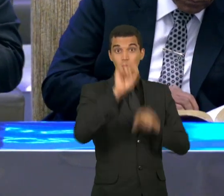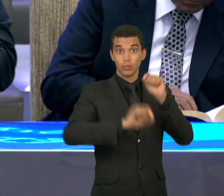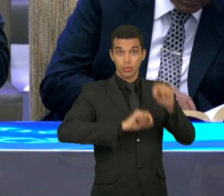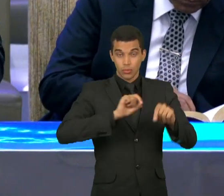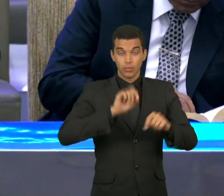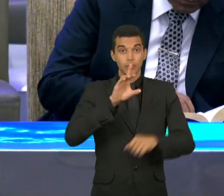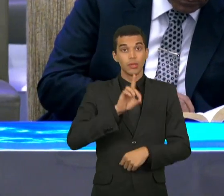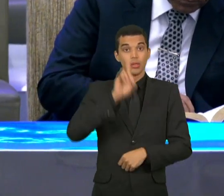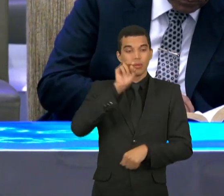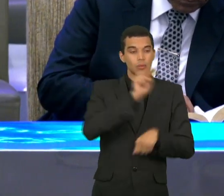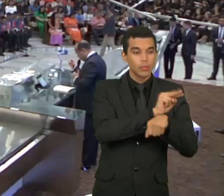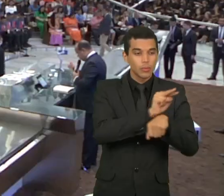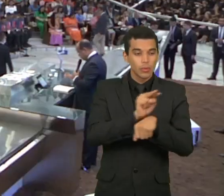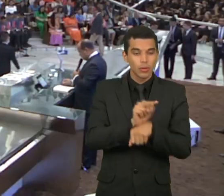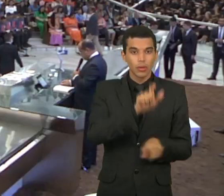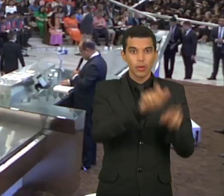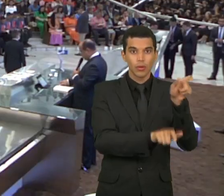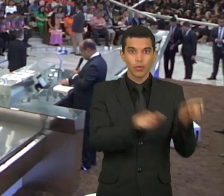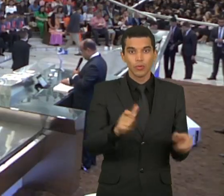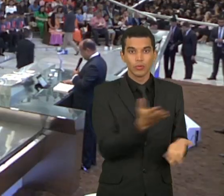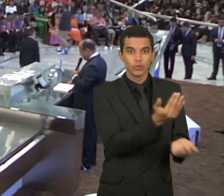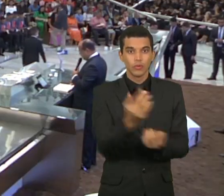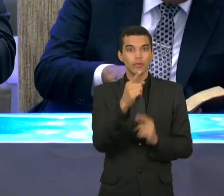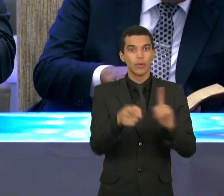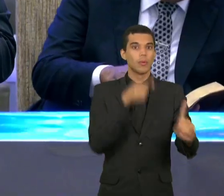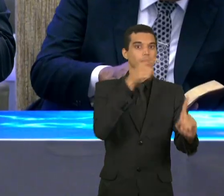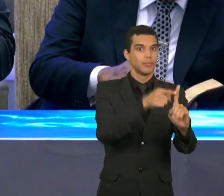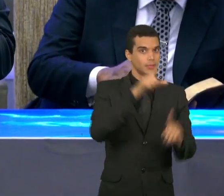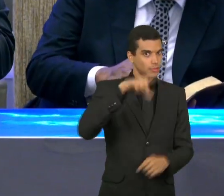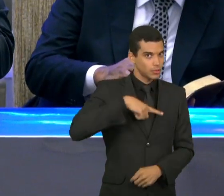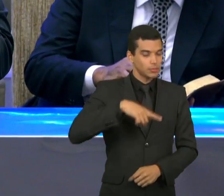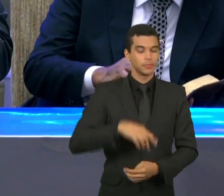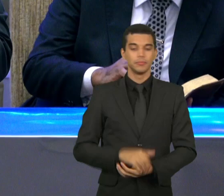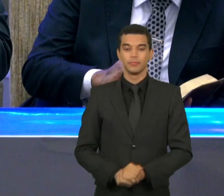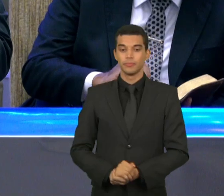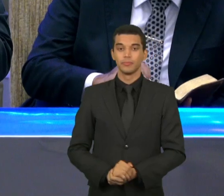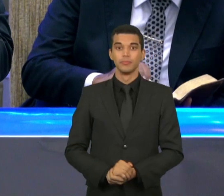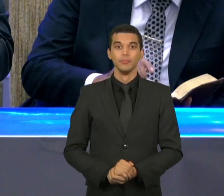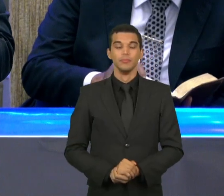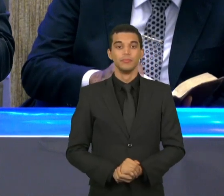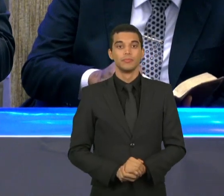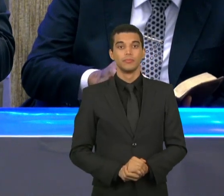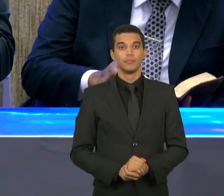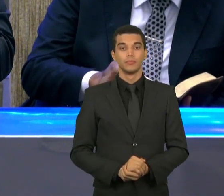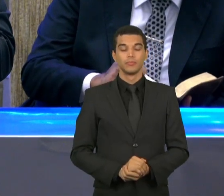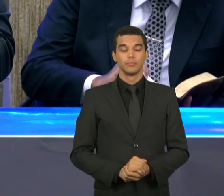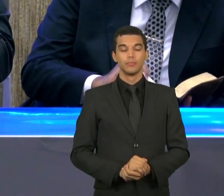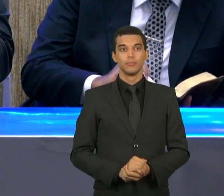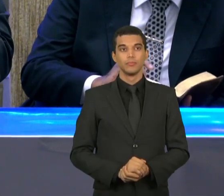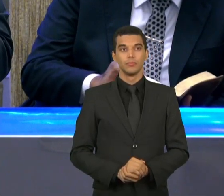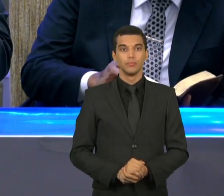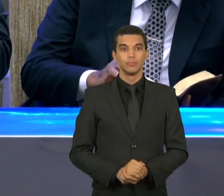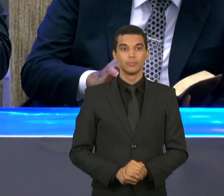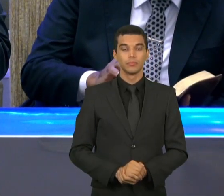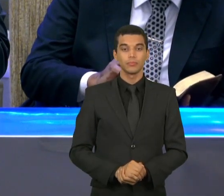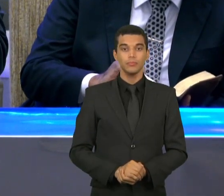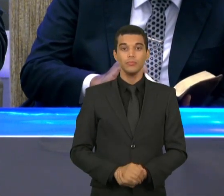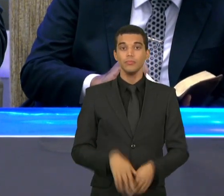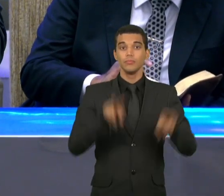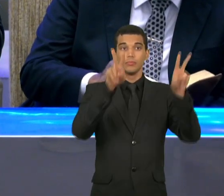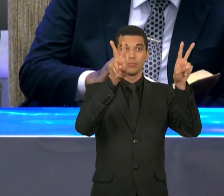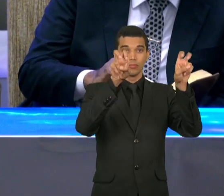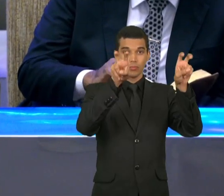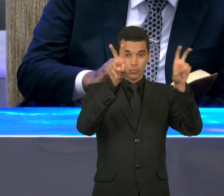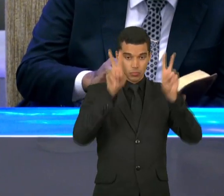para um propósito. E o subtema diz Daniel